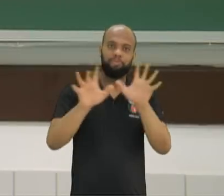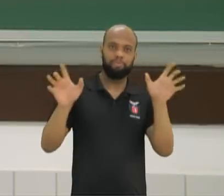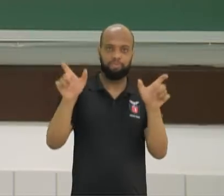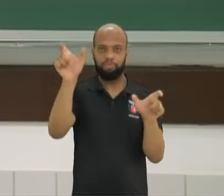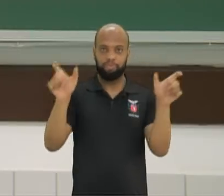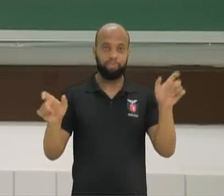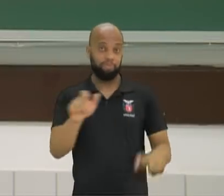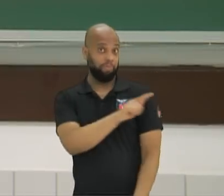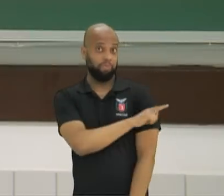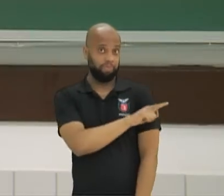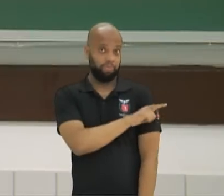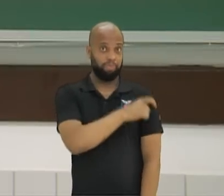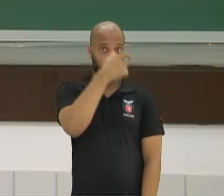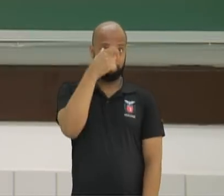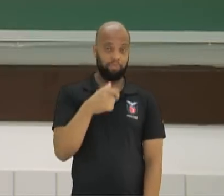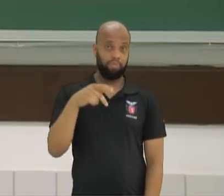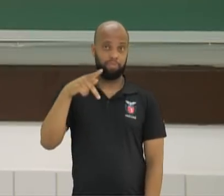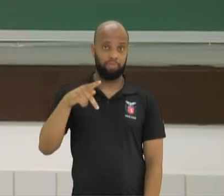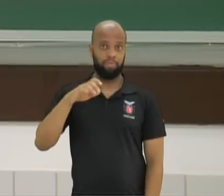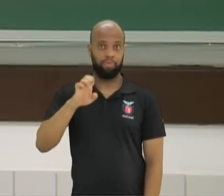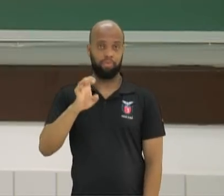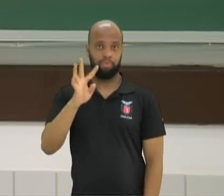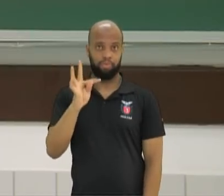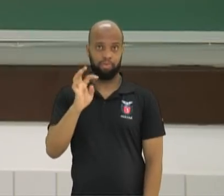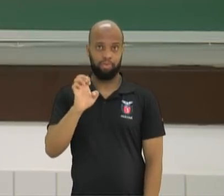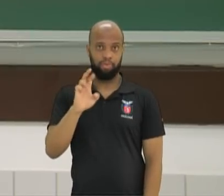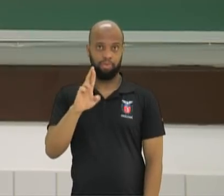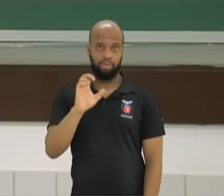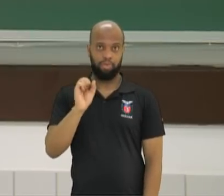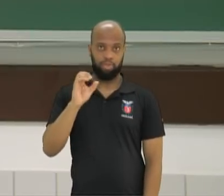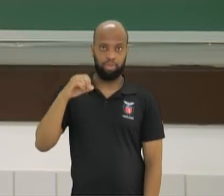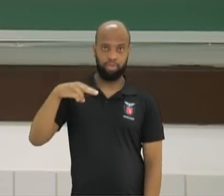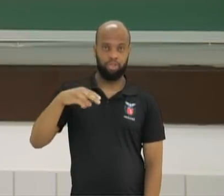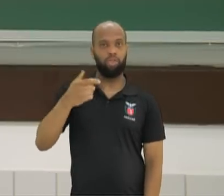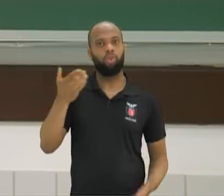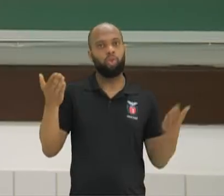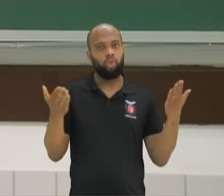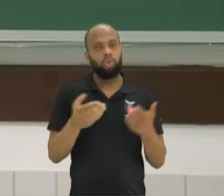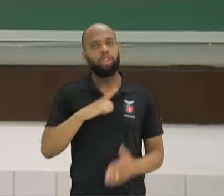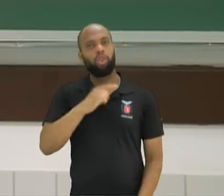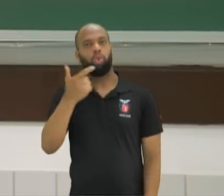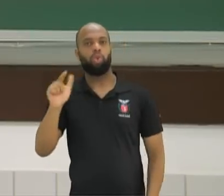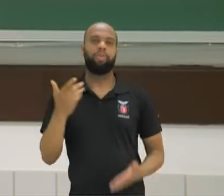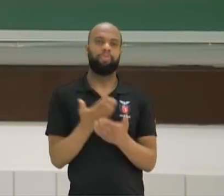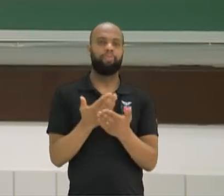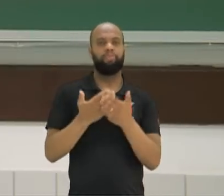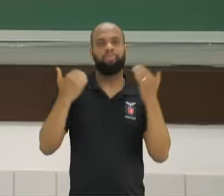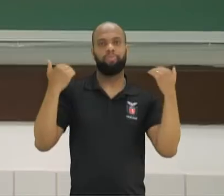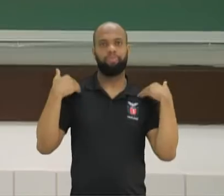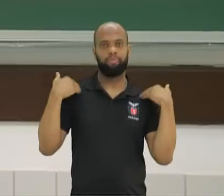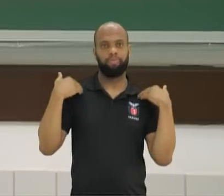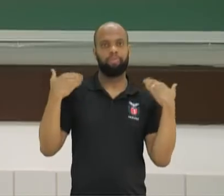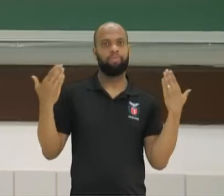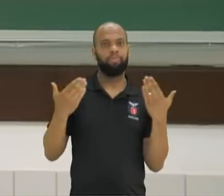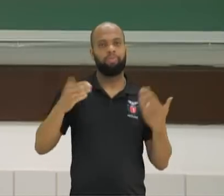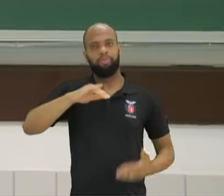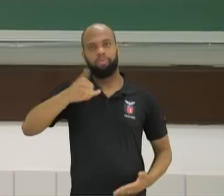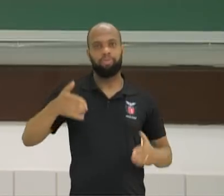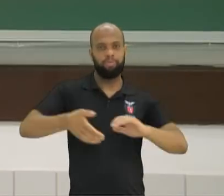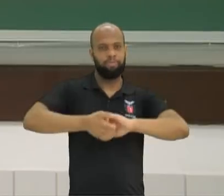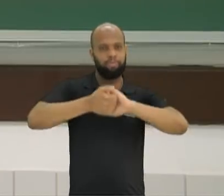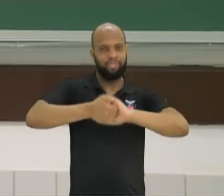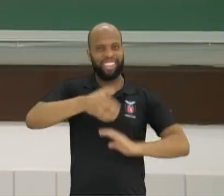Olá pessoal do 7º ano, eu sou o professor Peterson e hoje nós temos mais uma aula de educação física. Já vamos aproveitar